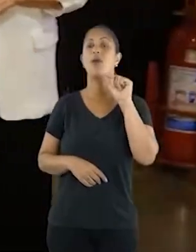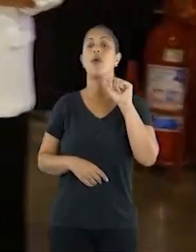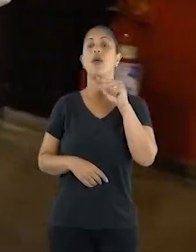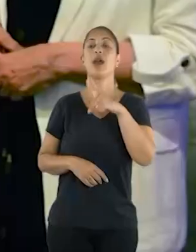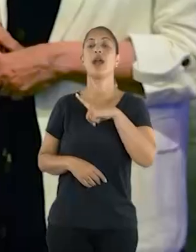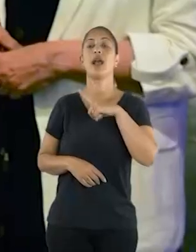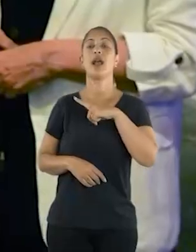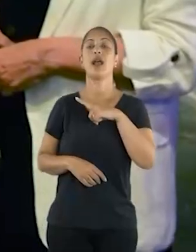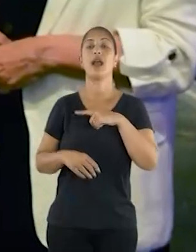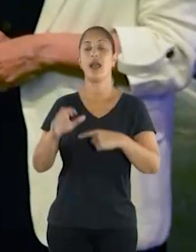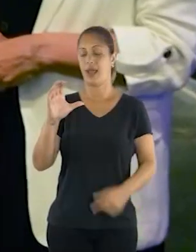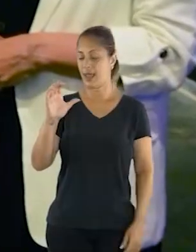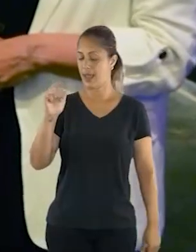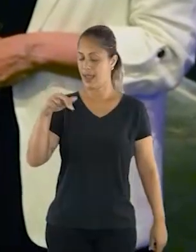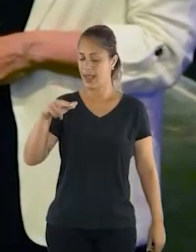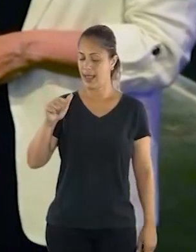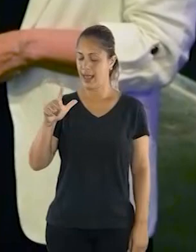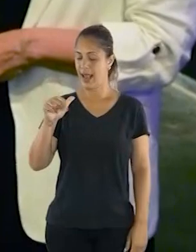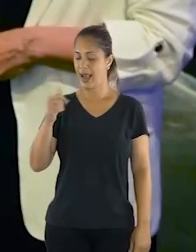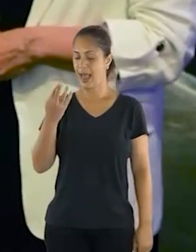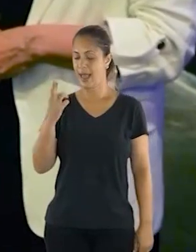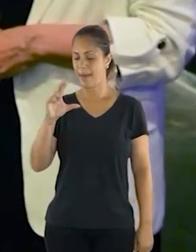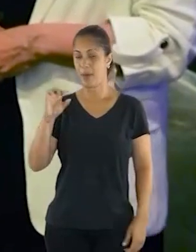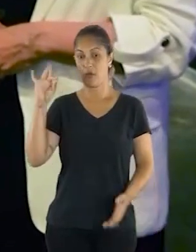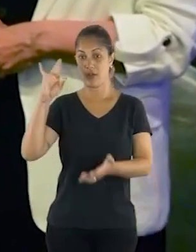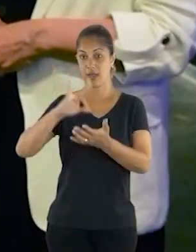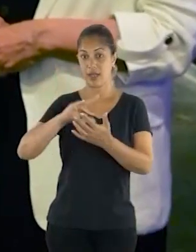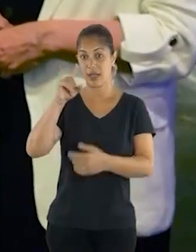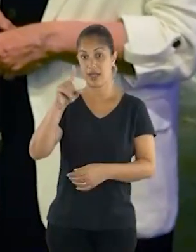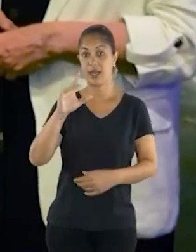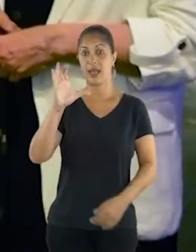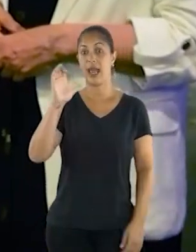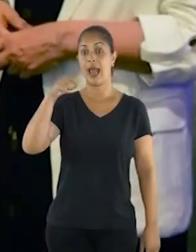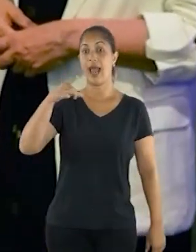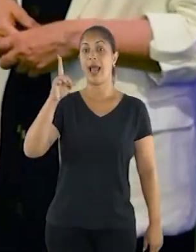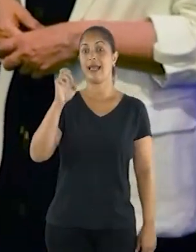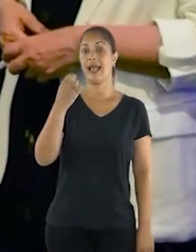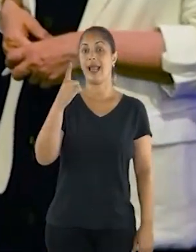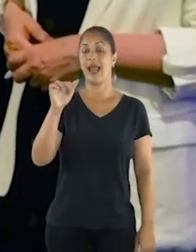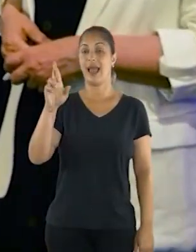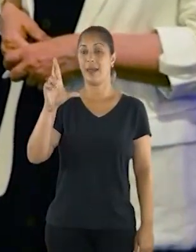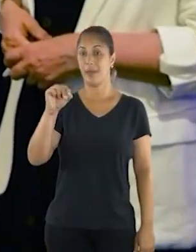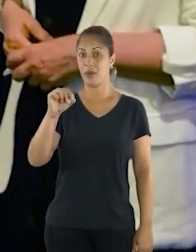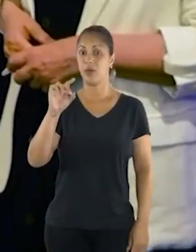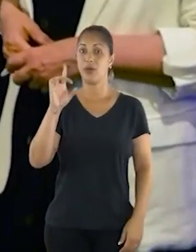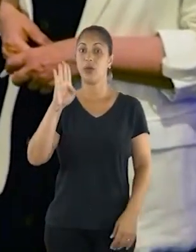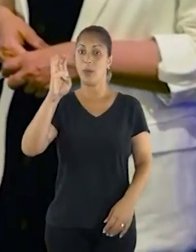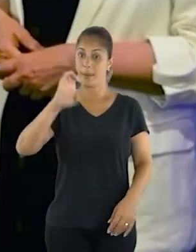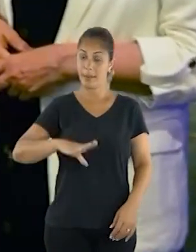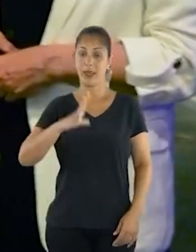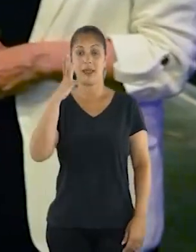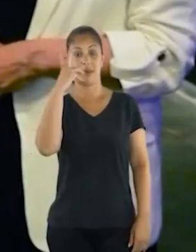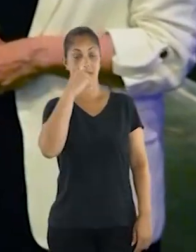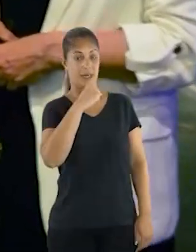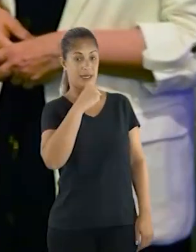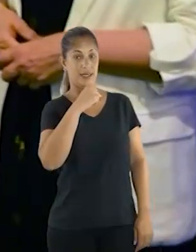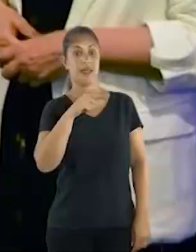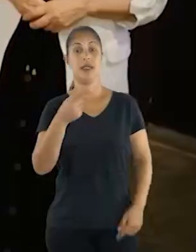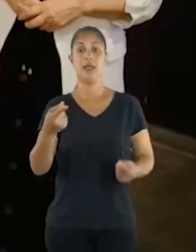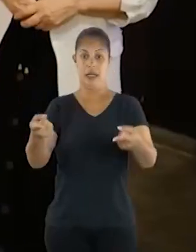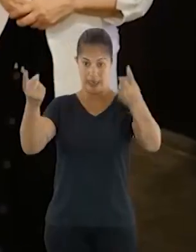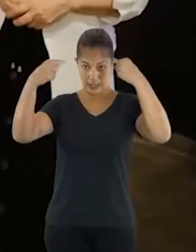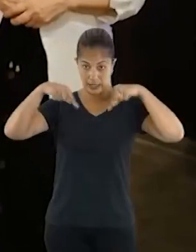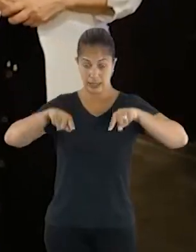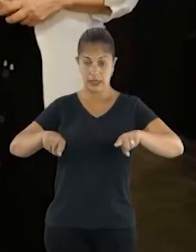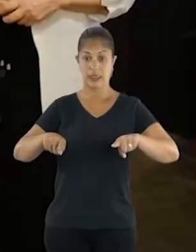Esse aqui seria o candelabro da verdade. Esse daqui o candelabro do bem e o candelabro da beleza.